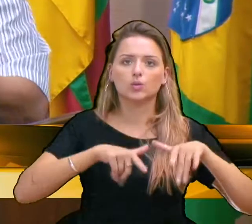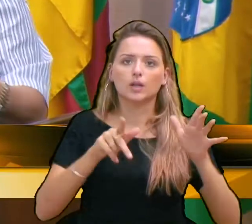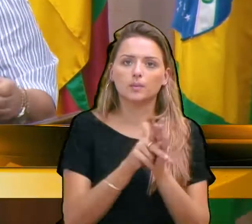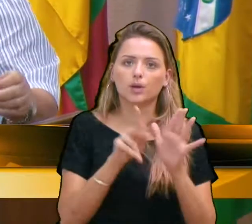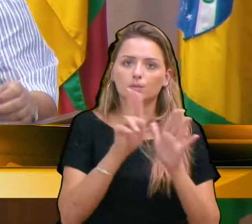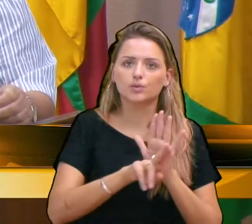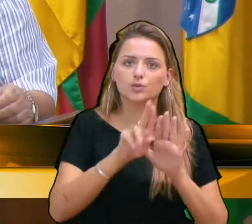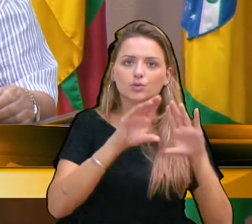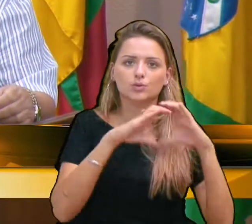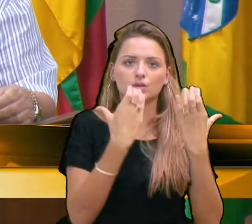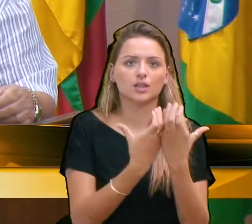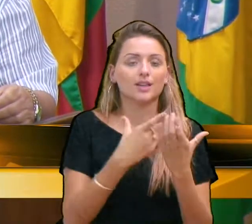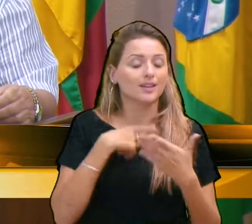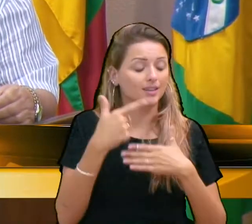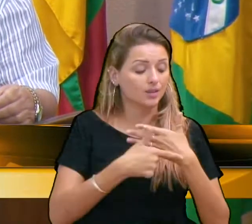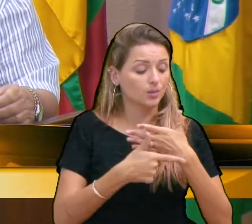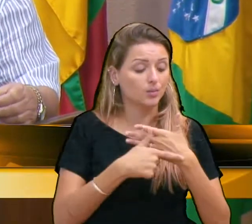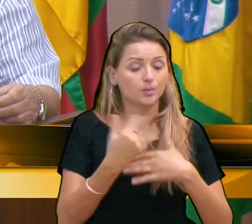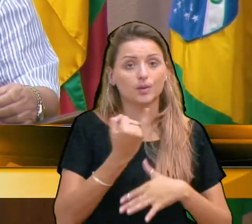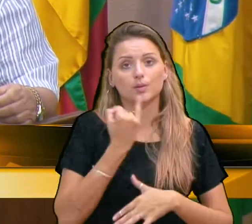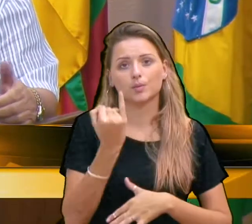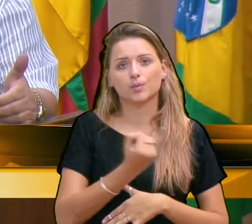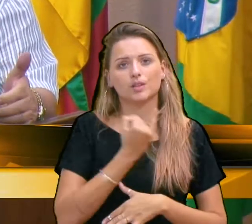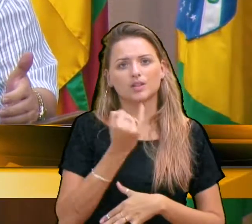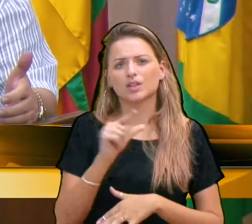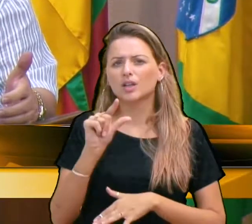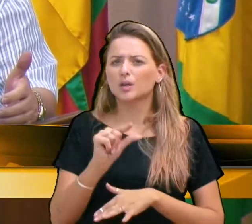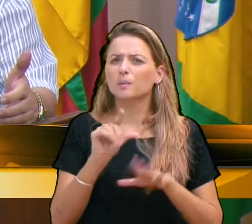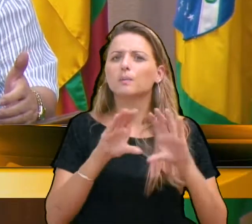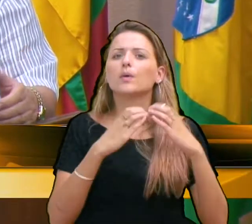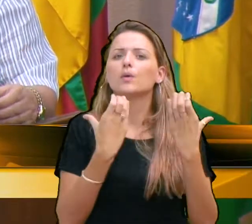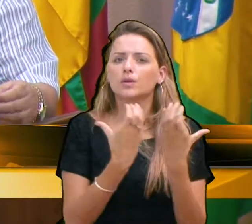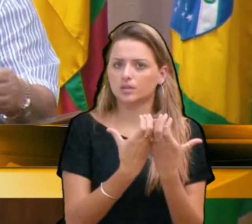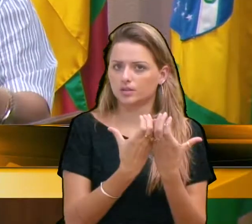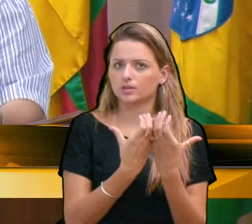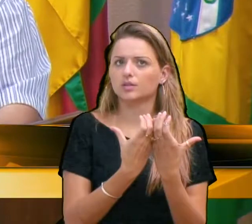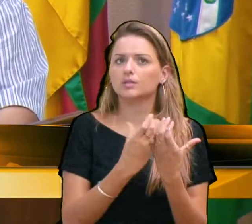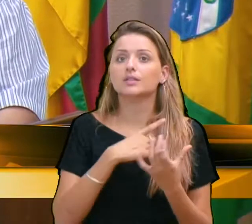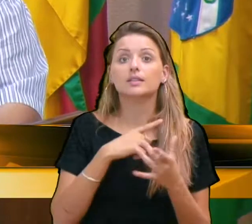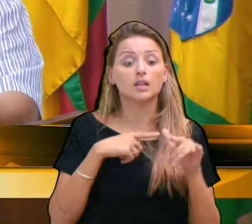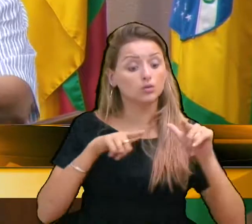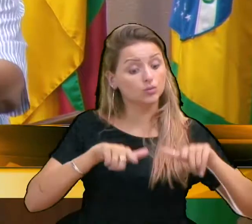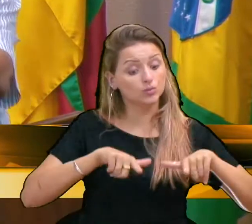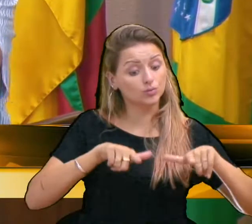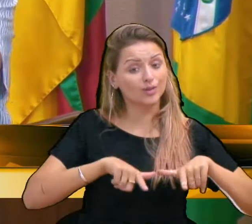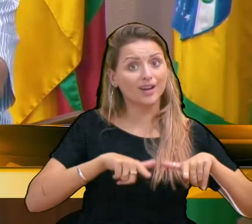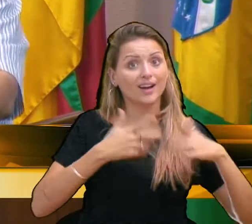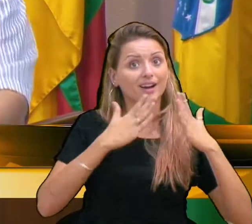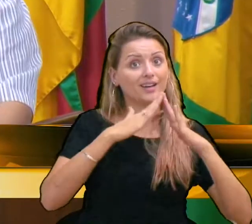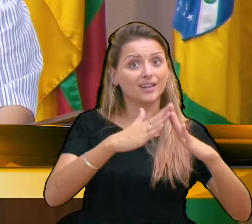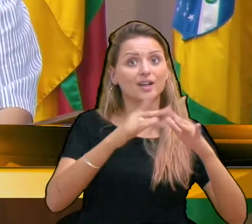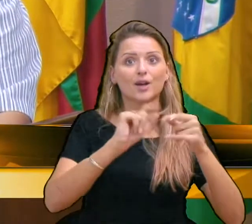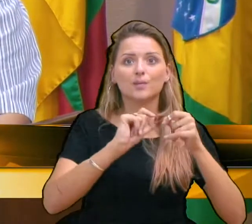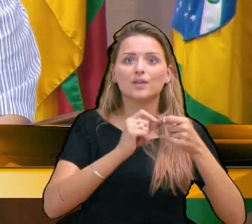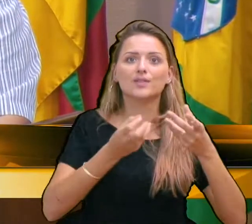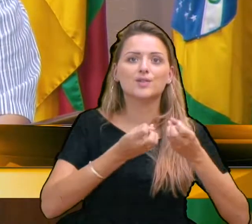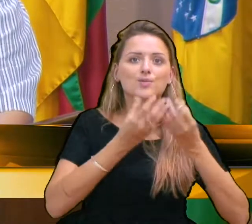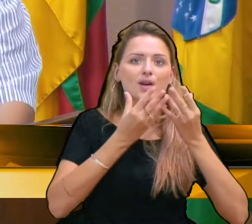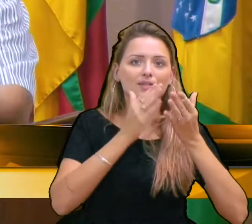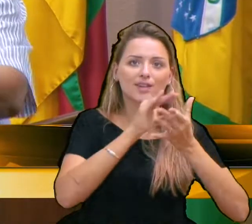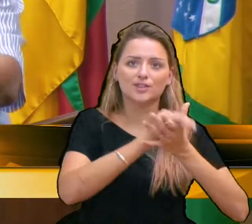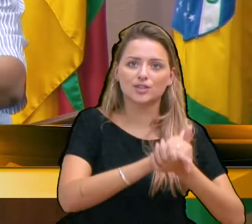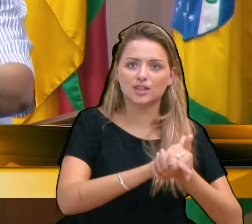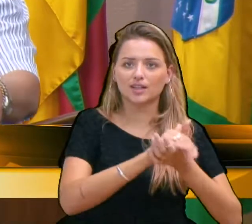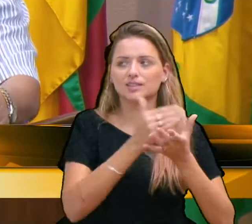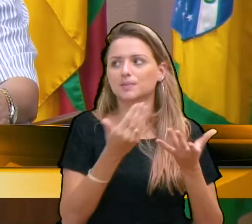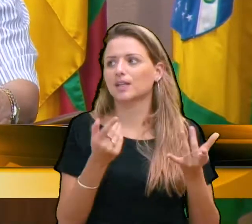social fantástico, né? Poucas comunidades, vereador Nery, têm espaço para realizar ali uma festinha de casamento,